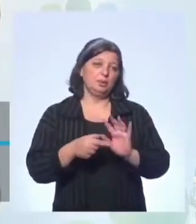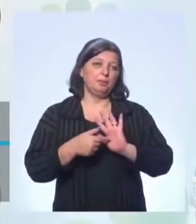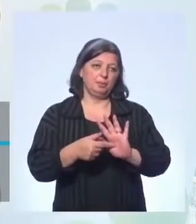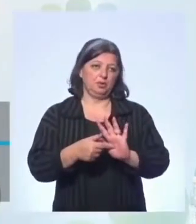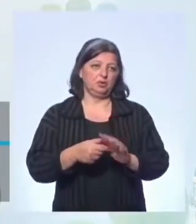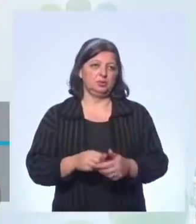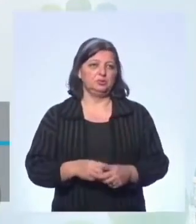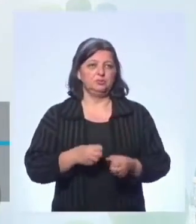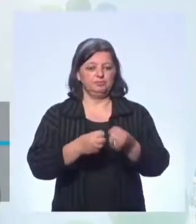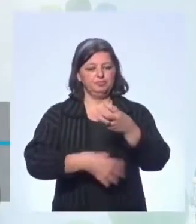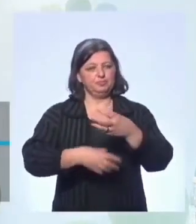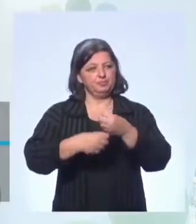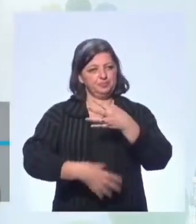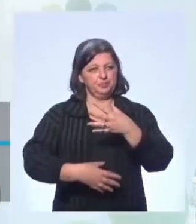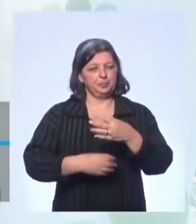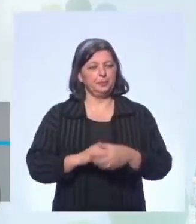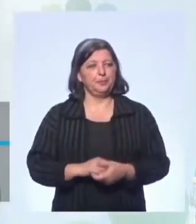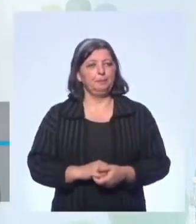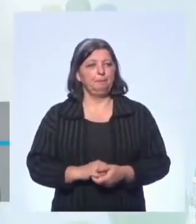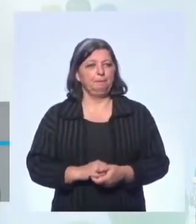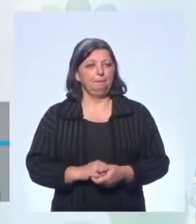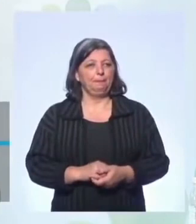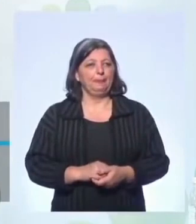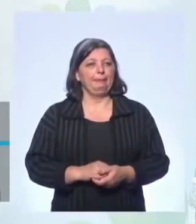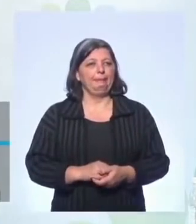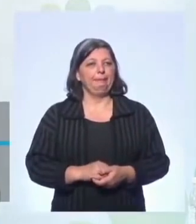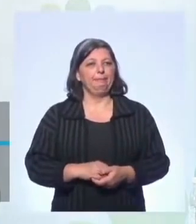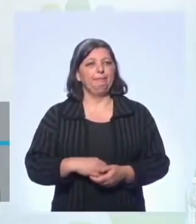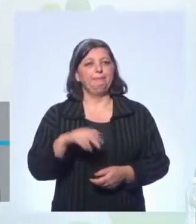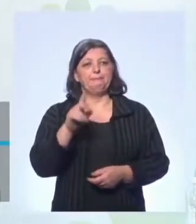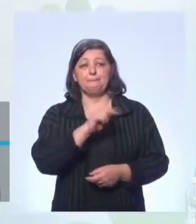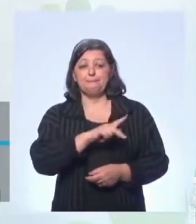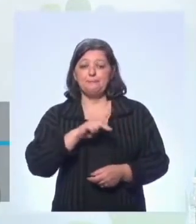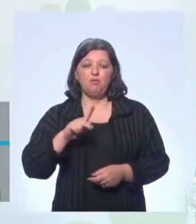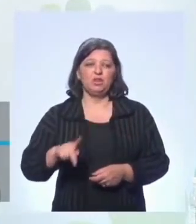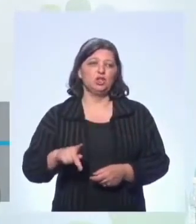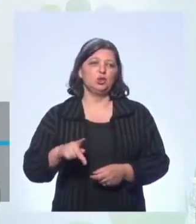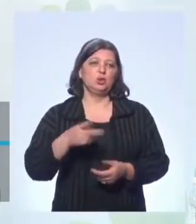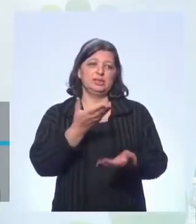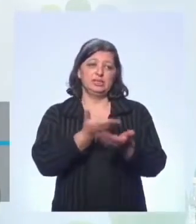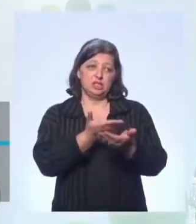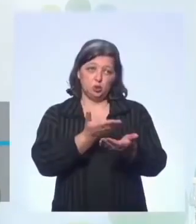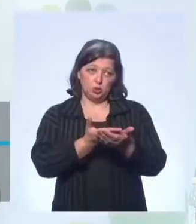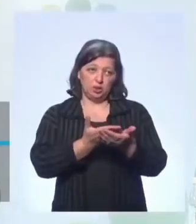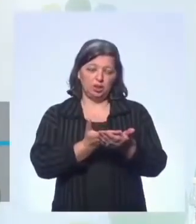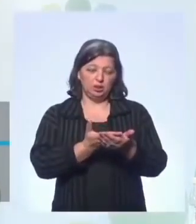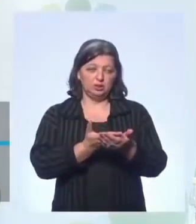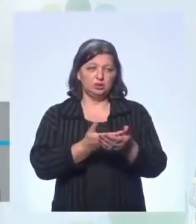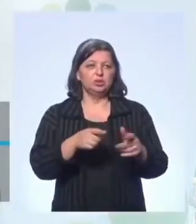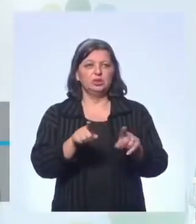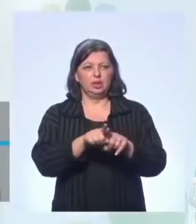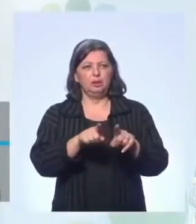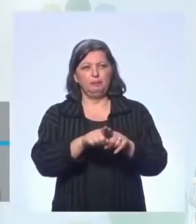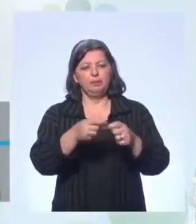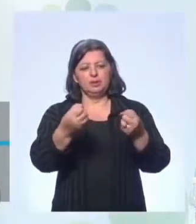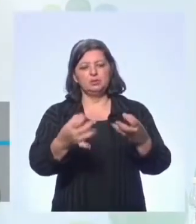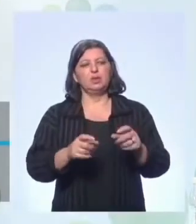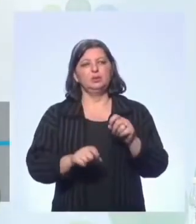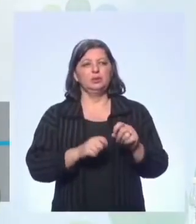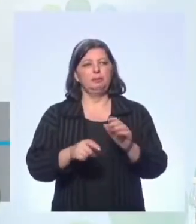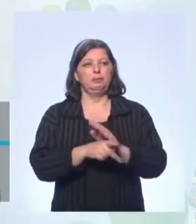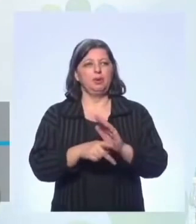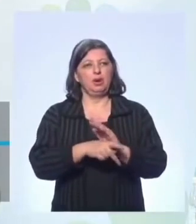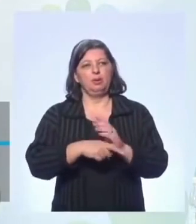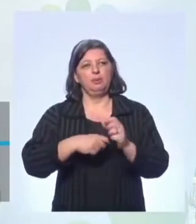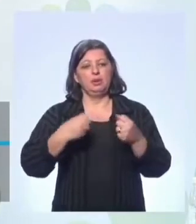apareceram aqui no chat e que os professores e os estudantes estão enfatizando também a